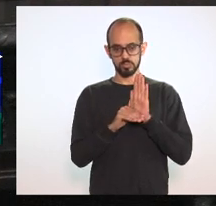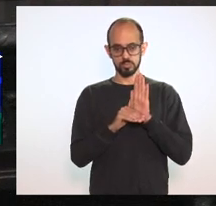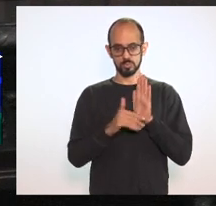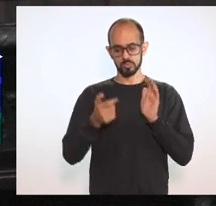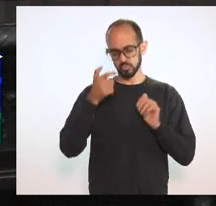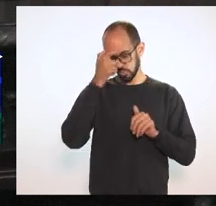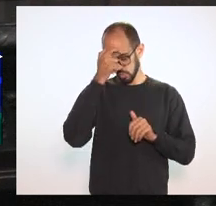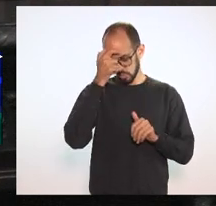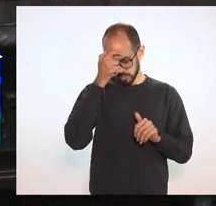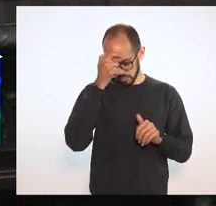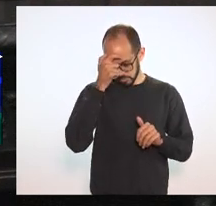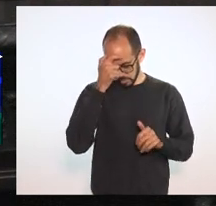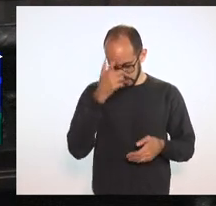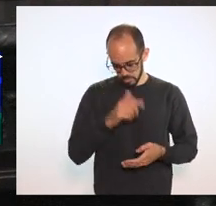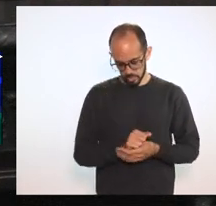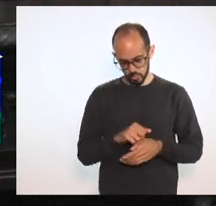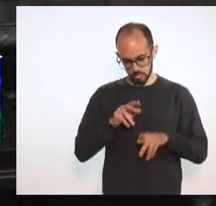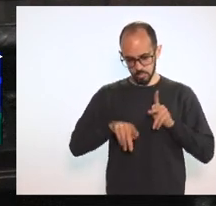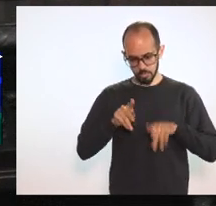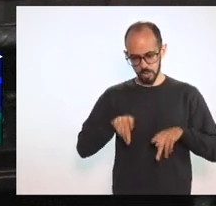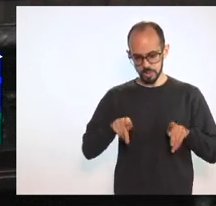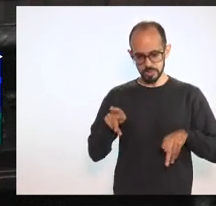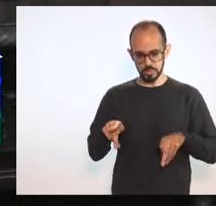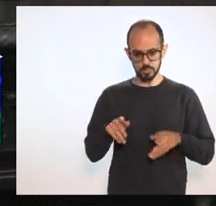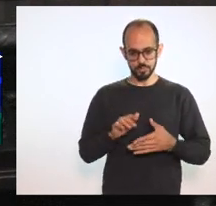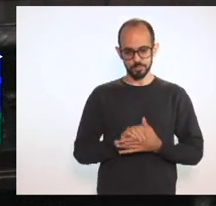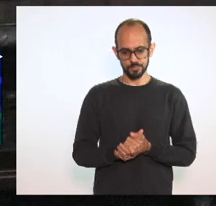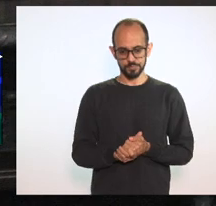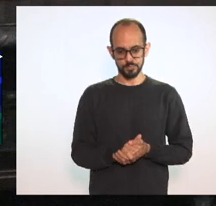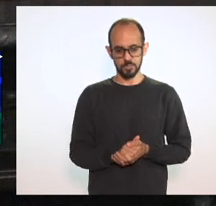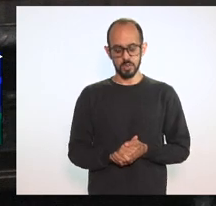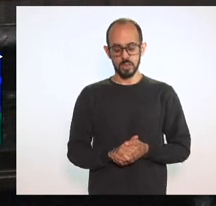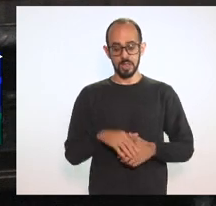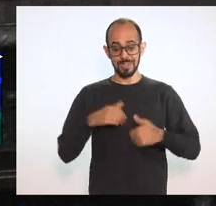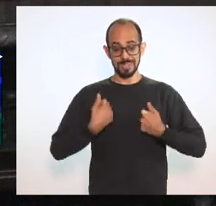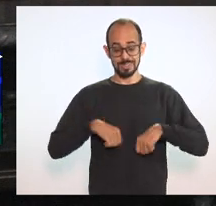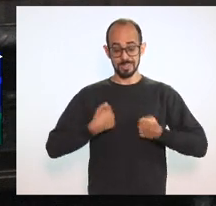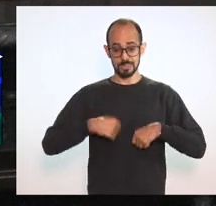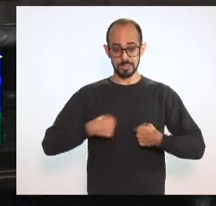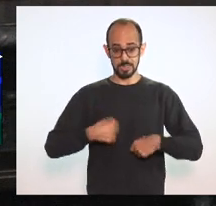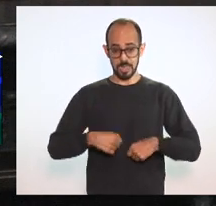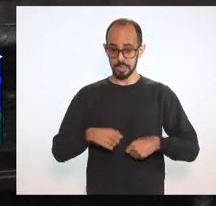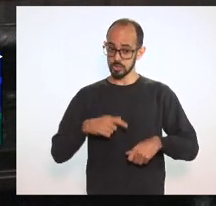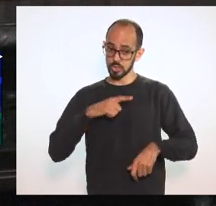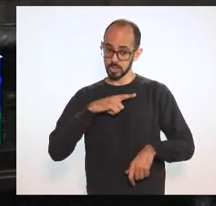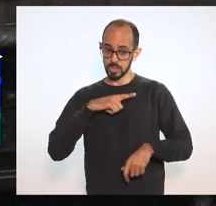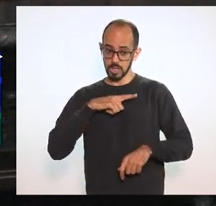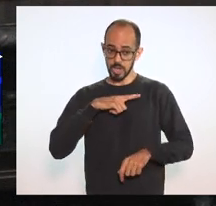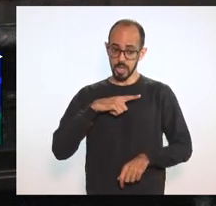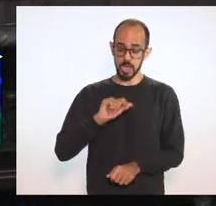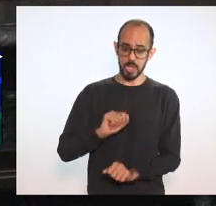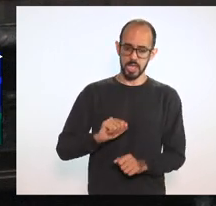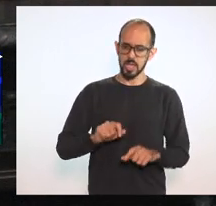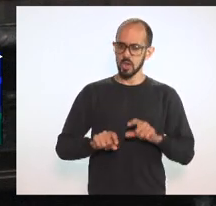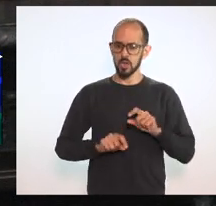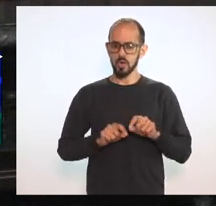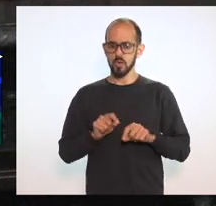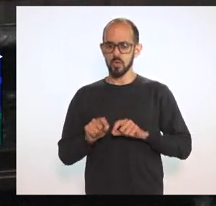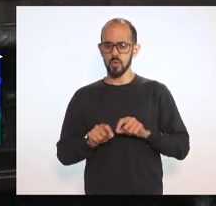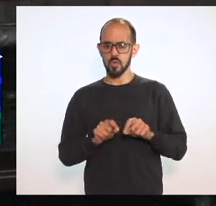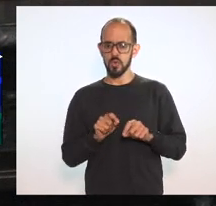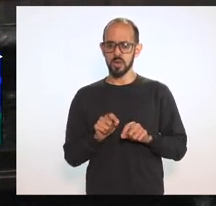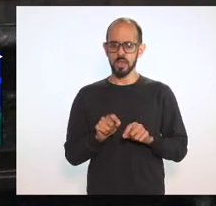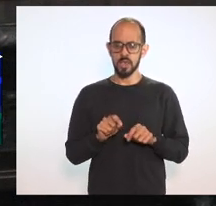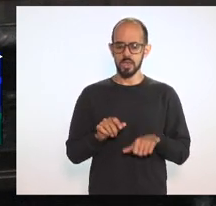conscientização da população sobre a necessidade hei de adotar